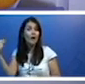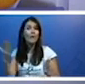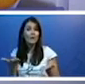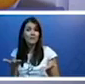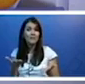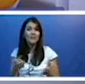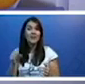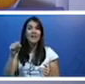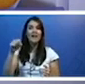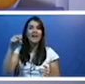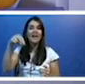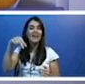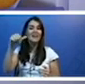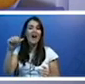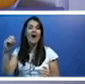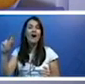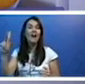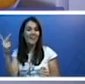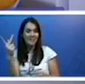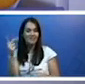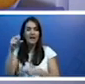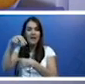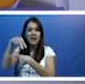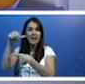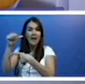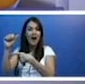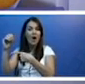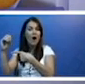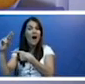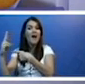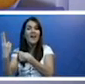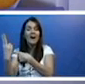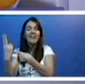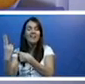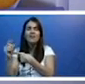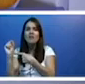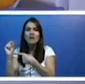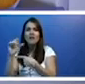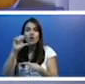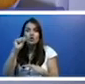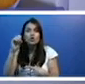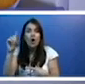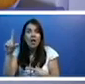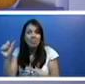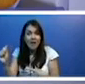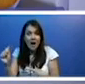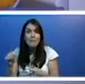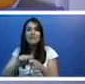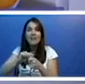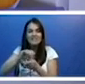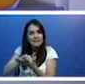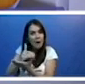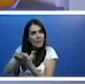é o hidróxido de sódio, o NaOH. Ele é conhecido como soda cáustica. O